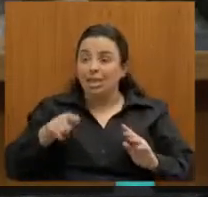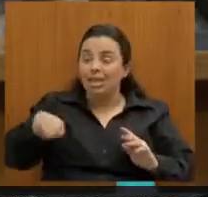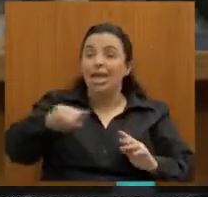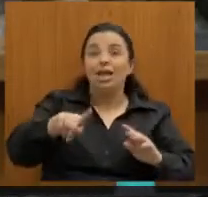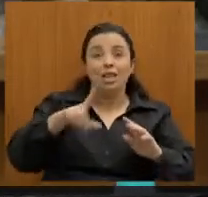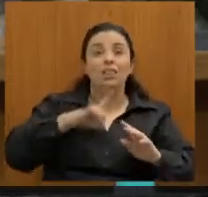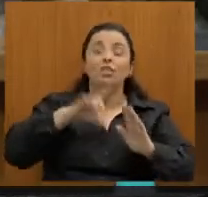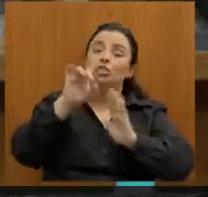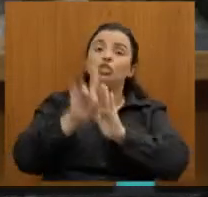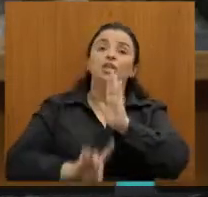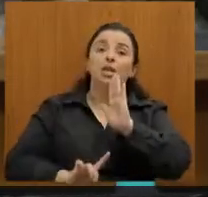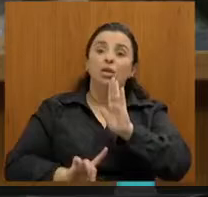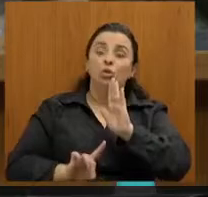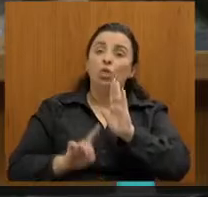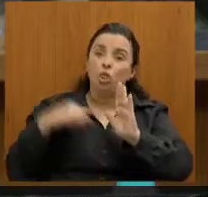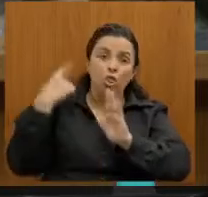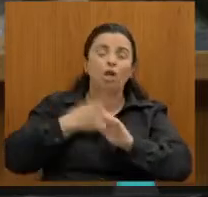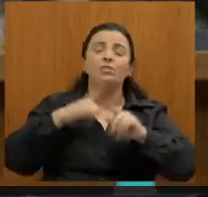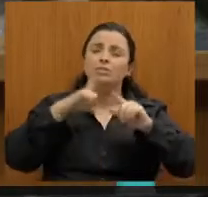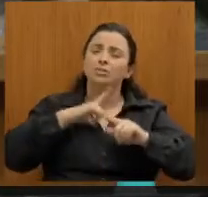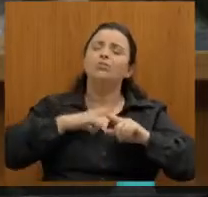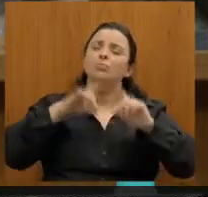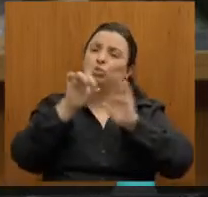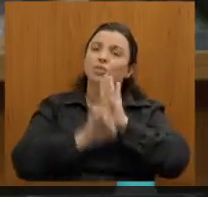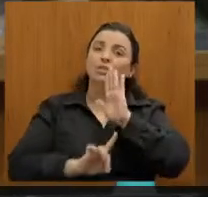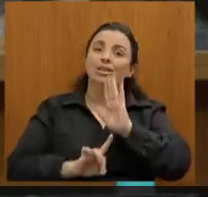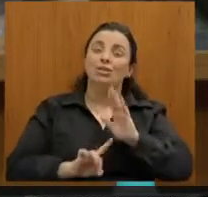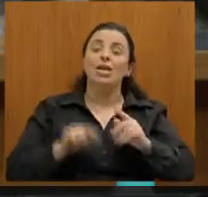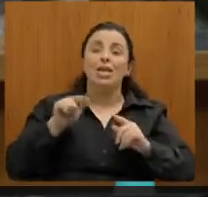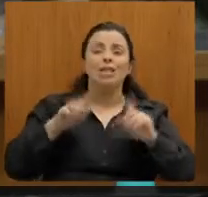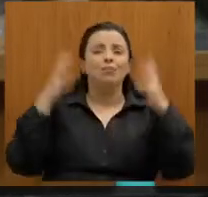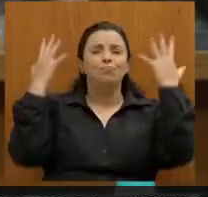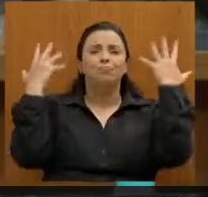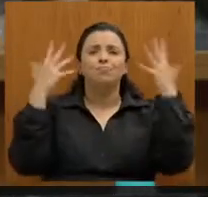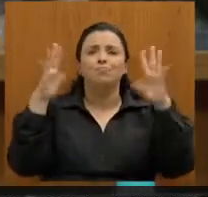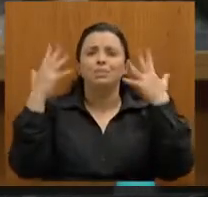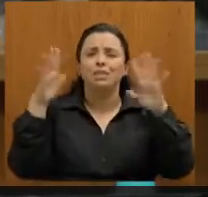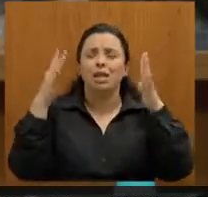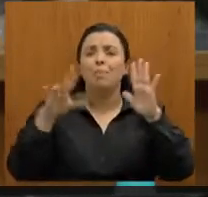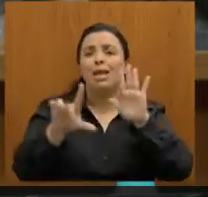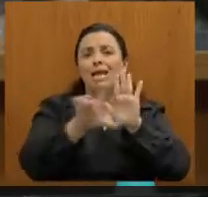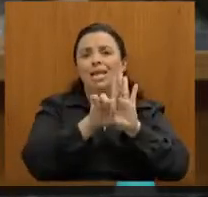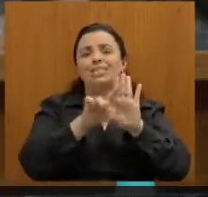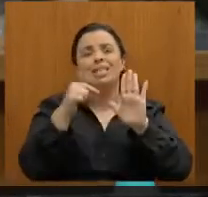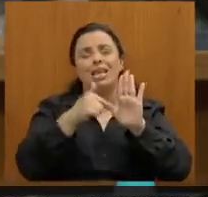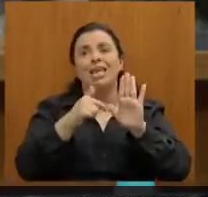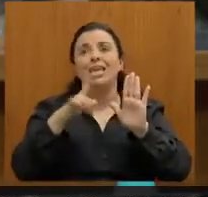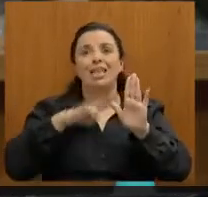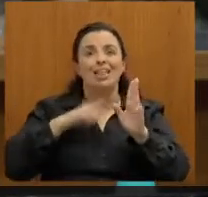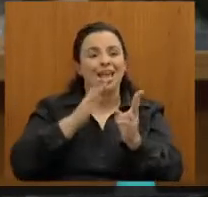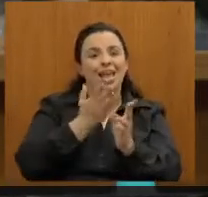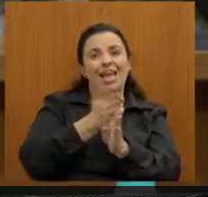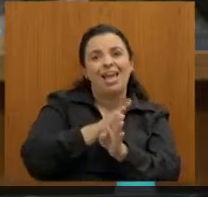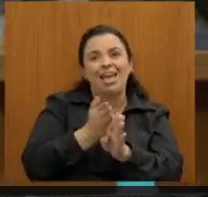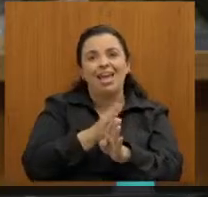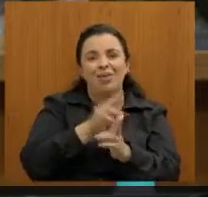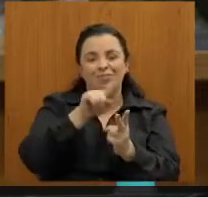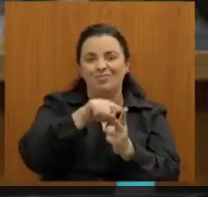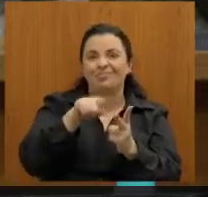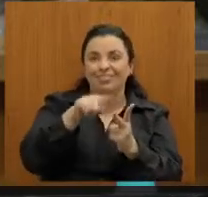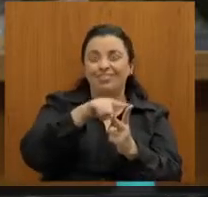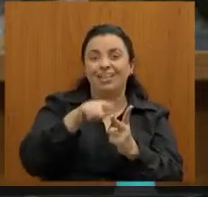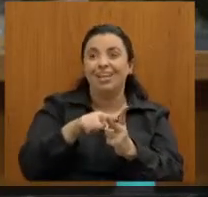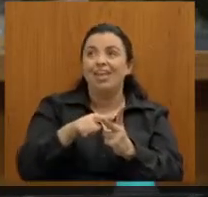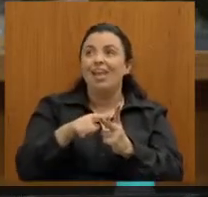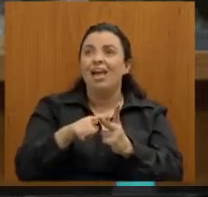celebrar uma Norma que é de natureza híbrida aponta para celebrar a abertura de um